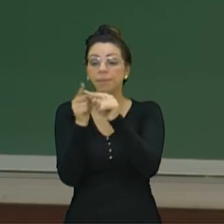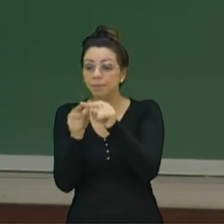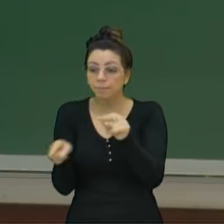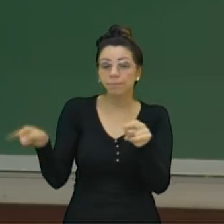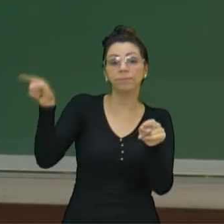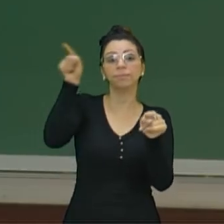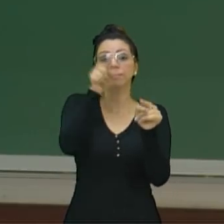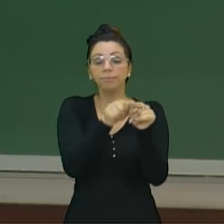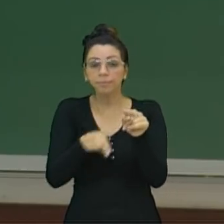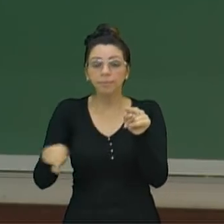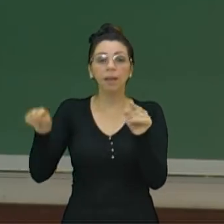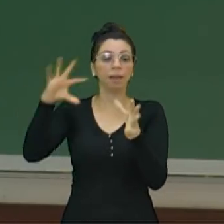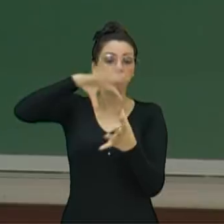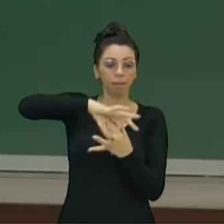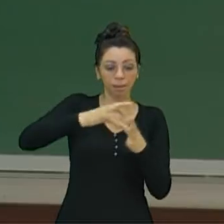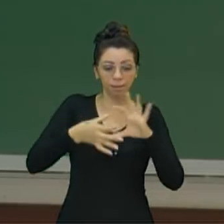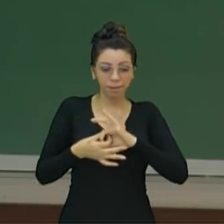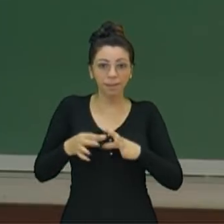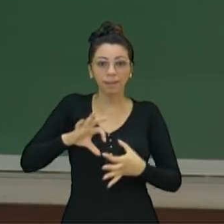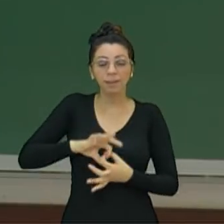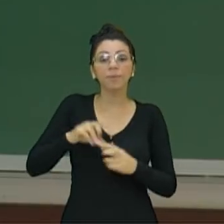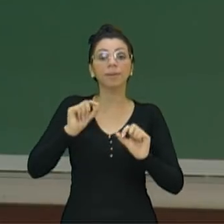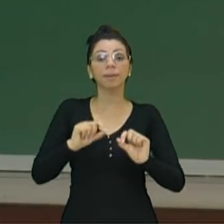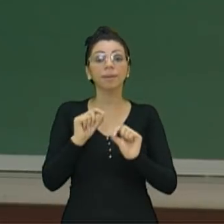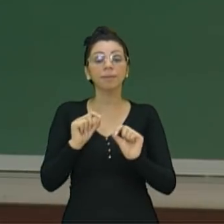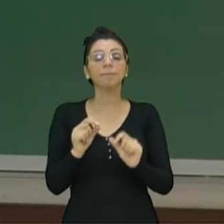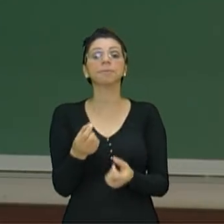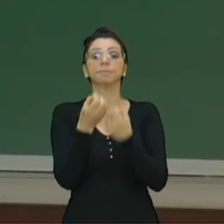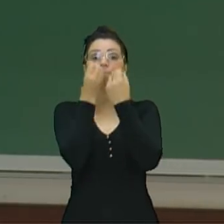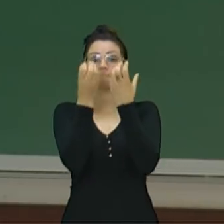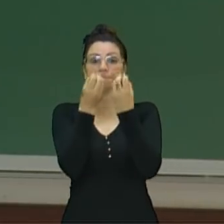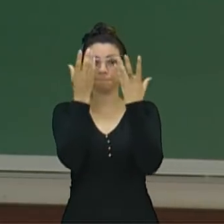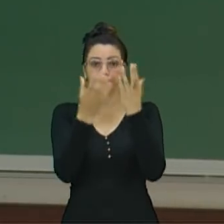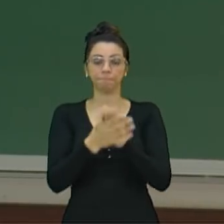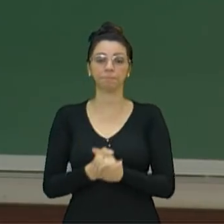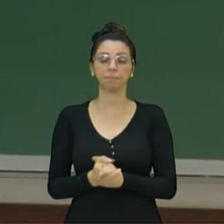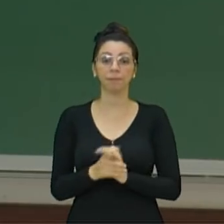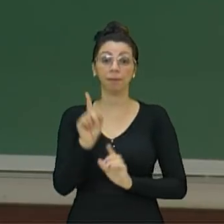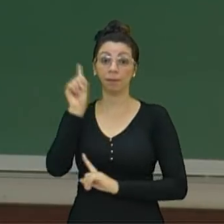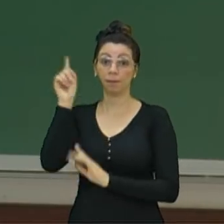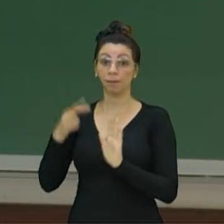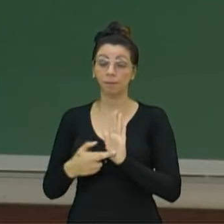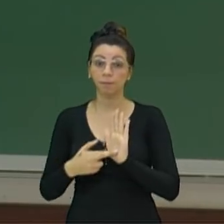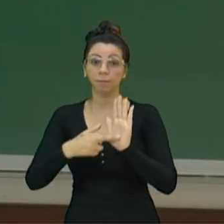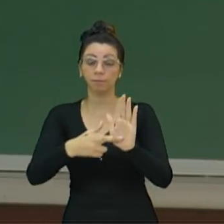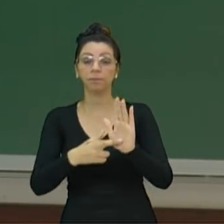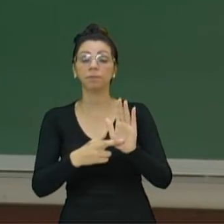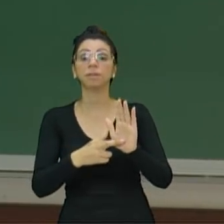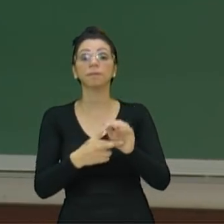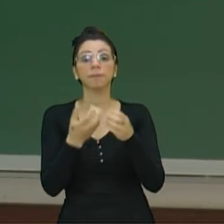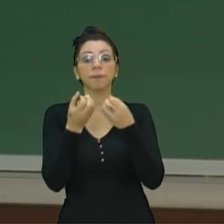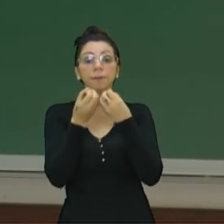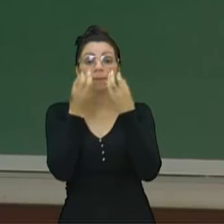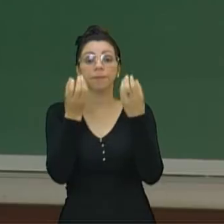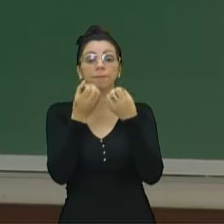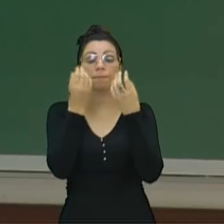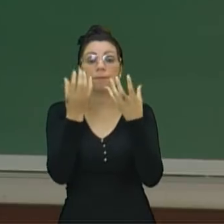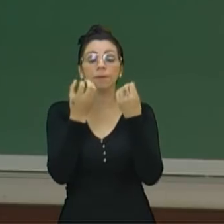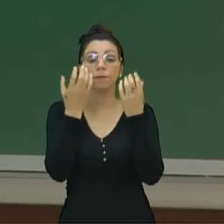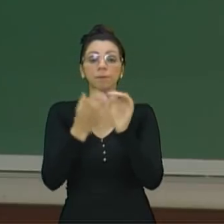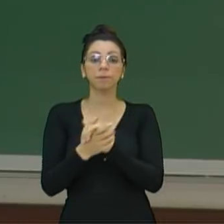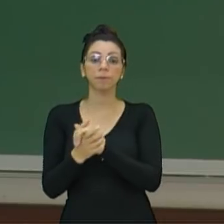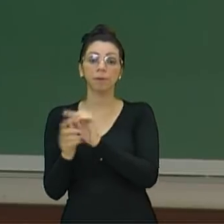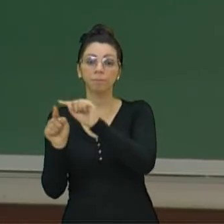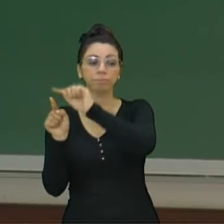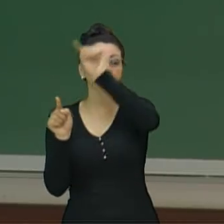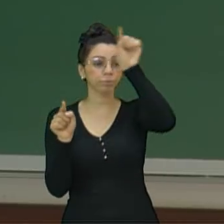uma rede de informações. Então, aqui eu estou representando essa informação sendo